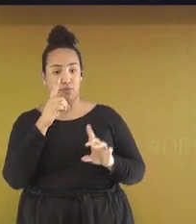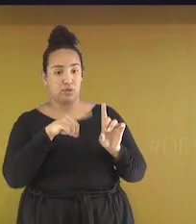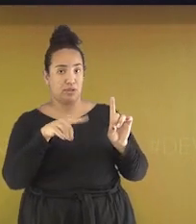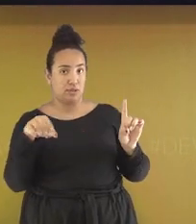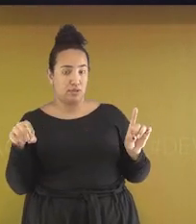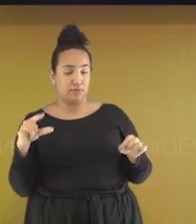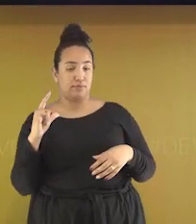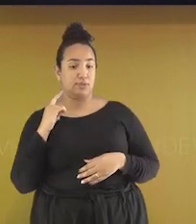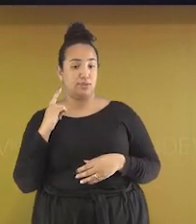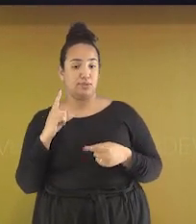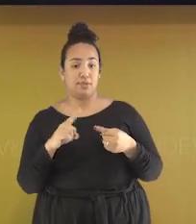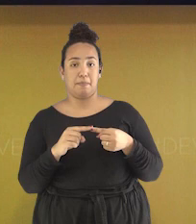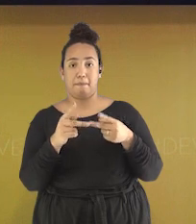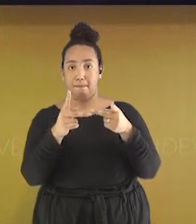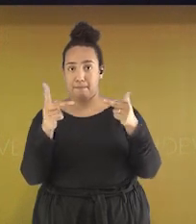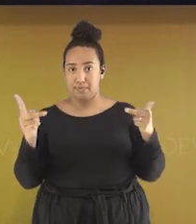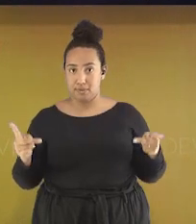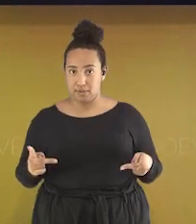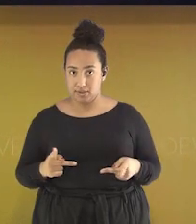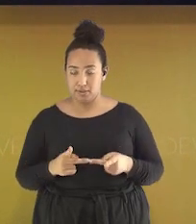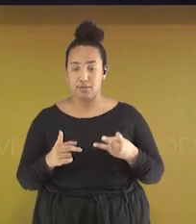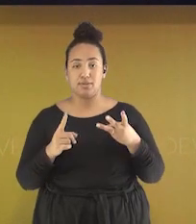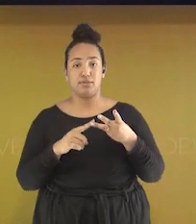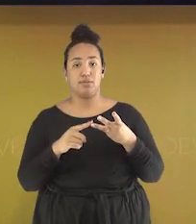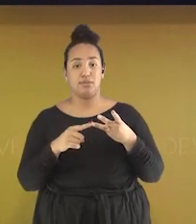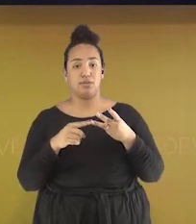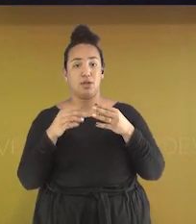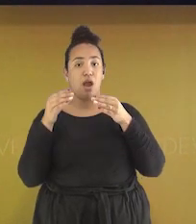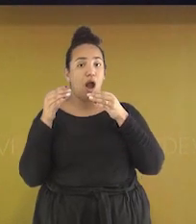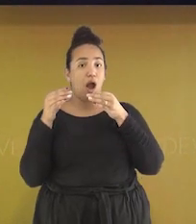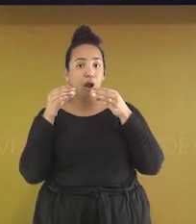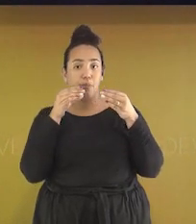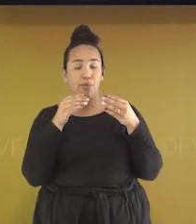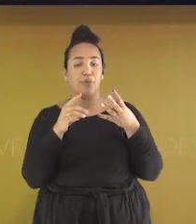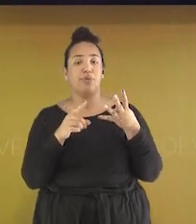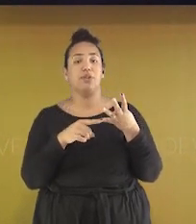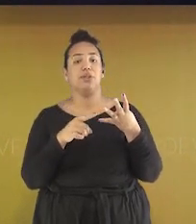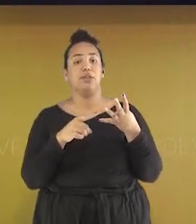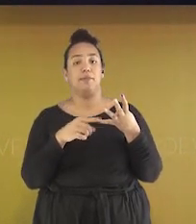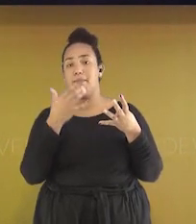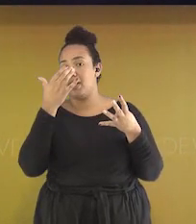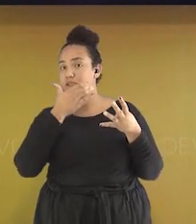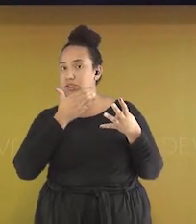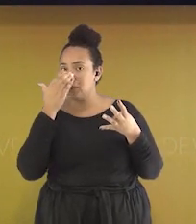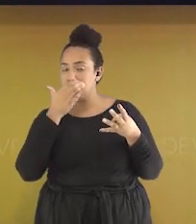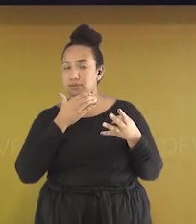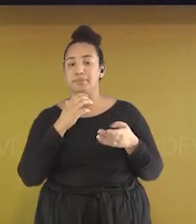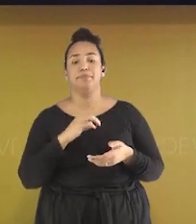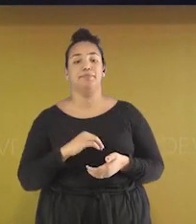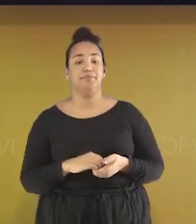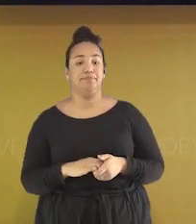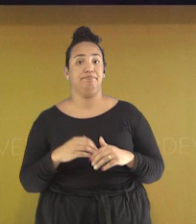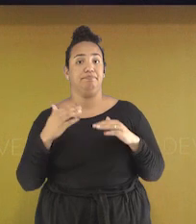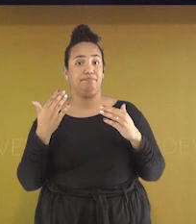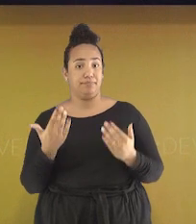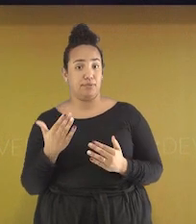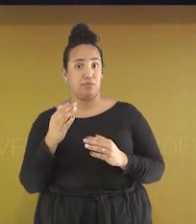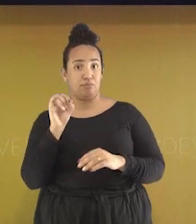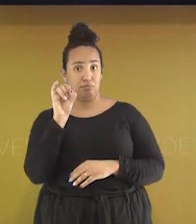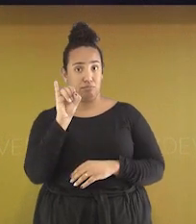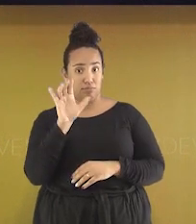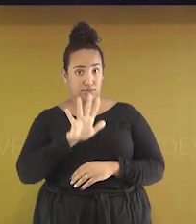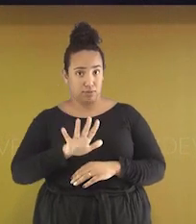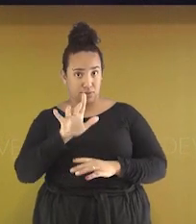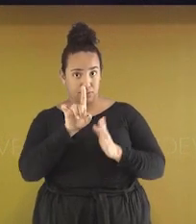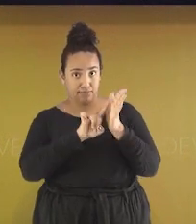Observe aqui, nós temos pizza, hambúrguer, lasanha e maçã. Depois de